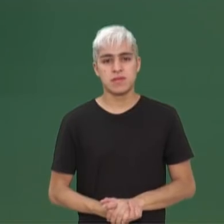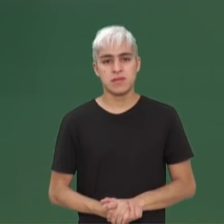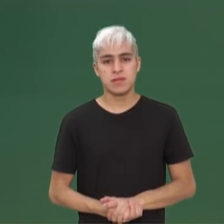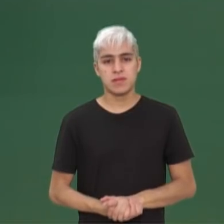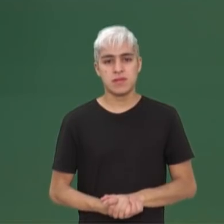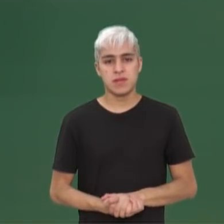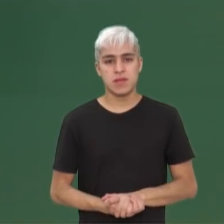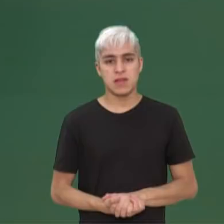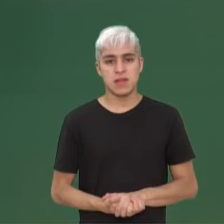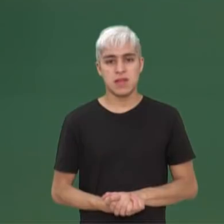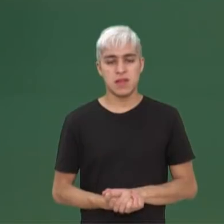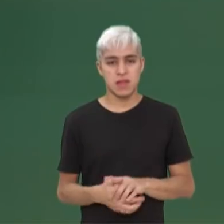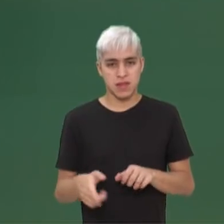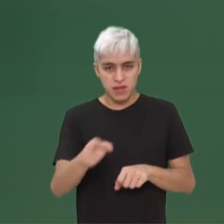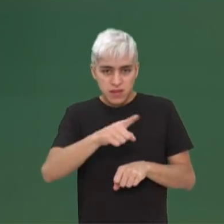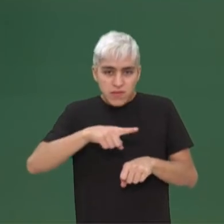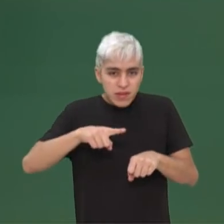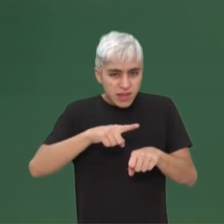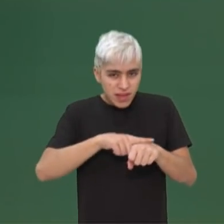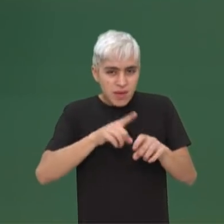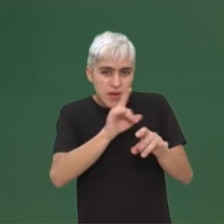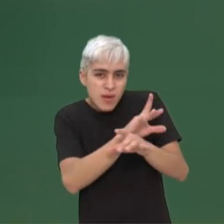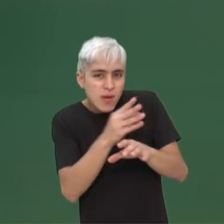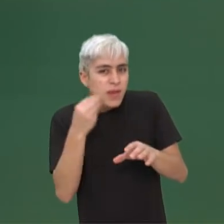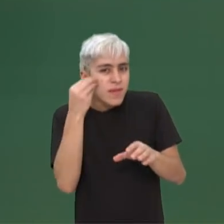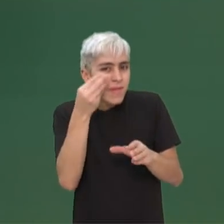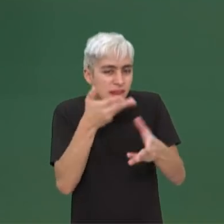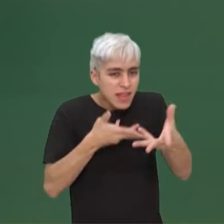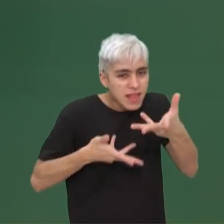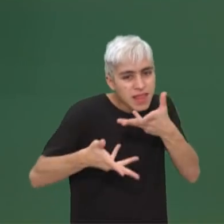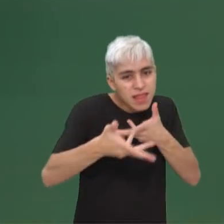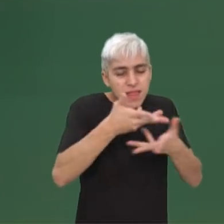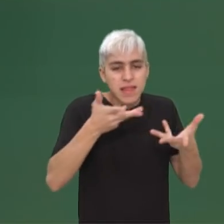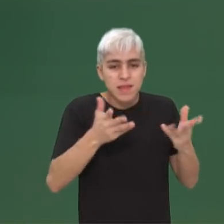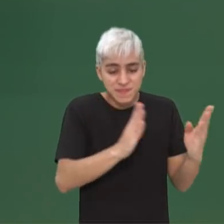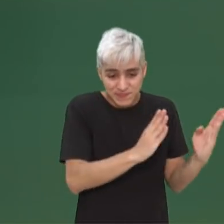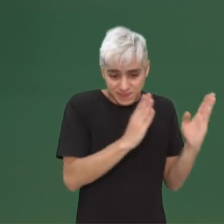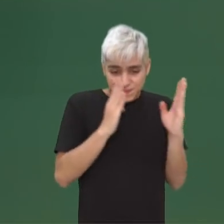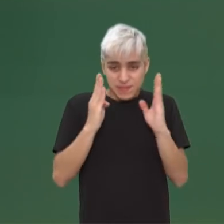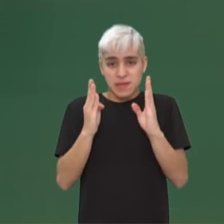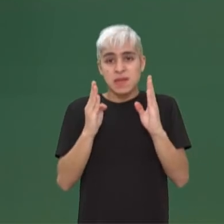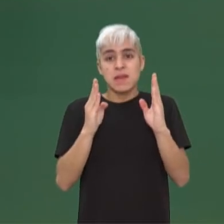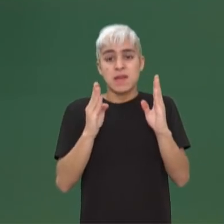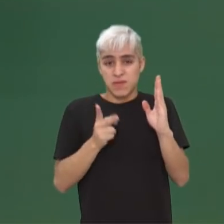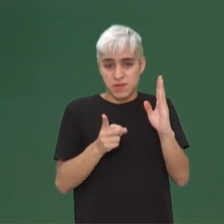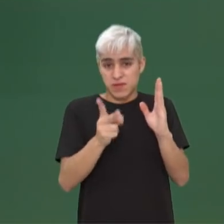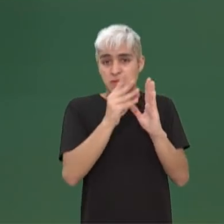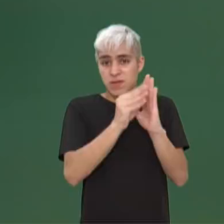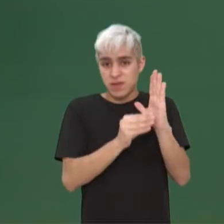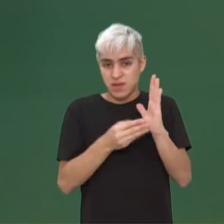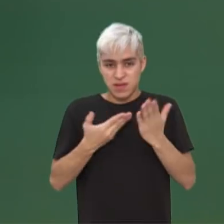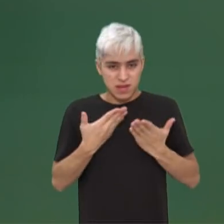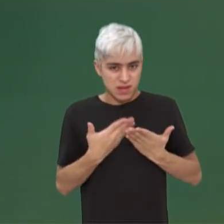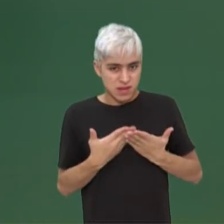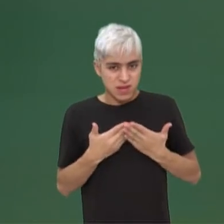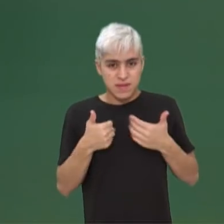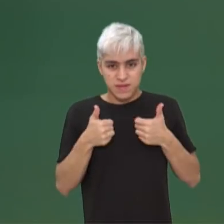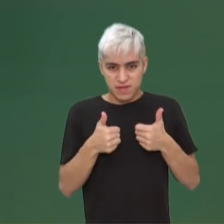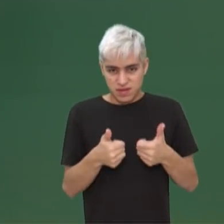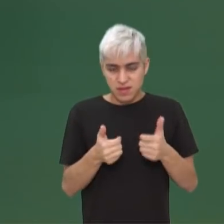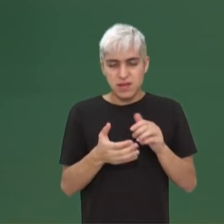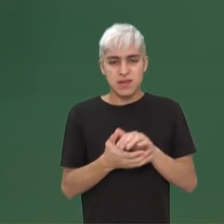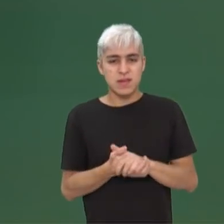que vocês tiveram tempo para compartilhar as experiências de vocês. Vamos avançar aqui com o conteúdo aí da nossa aula.